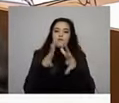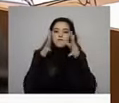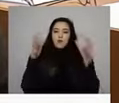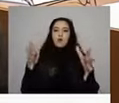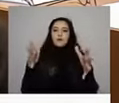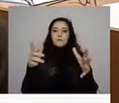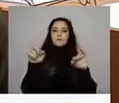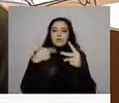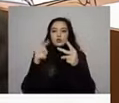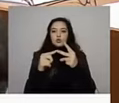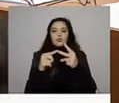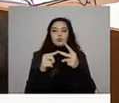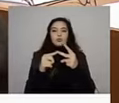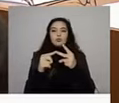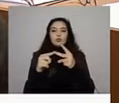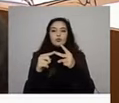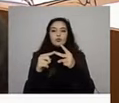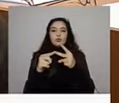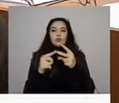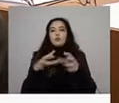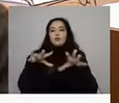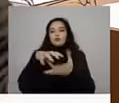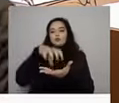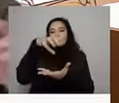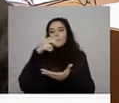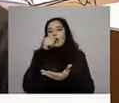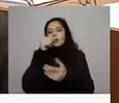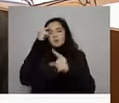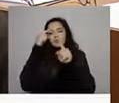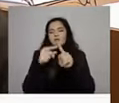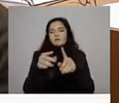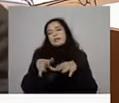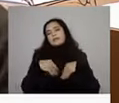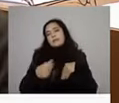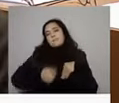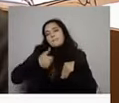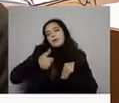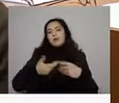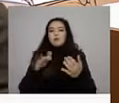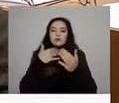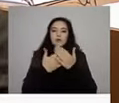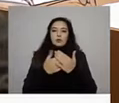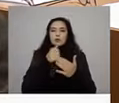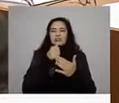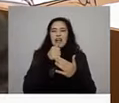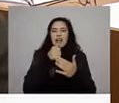do conteúdo do Templo da Água, que é para ser politicamente um bocadinho mais aceitável. Ainda aqui hoje no PAOD ouvimos que a água não é um tema político.